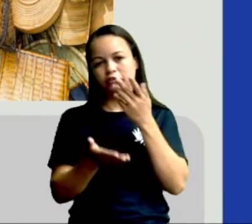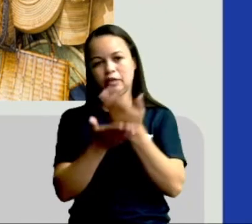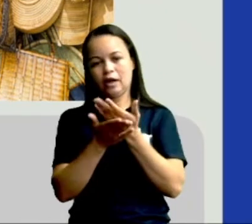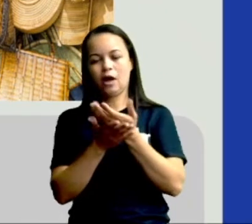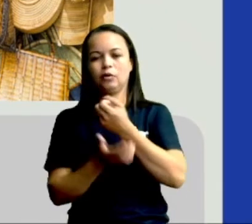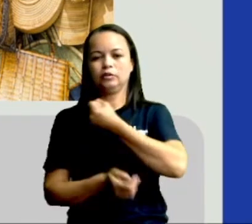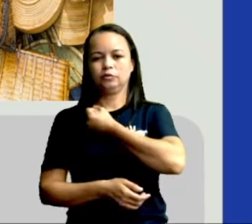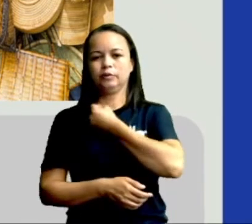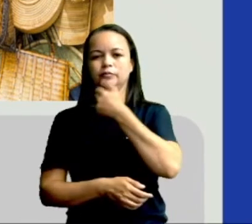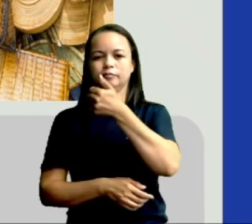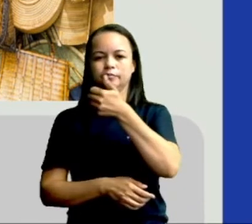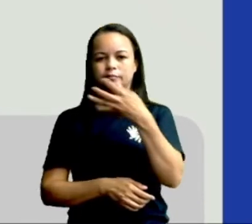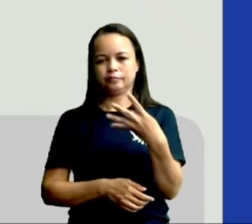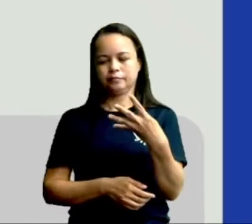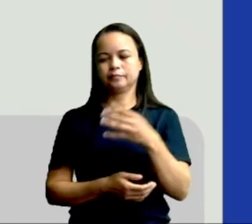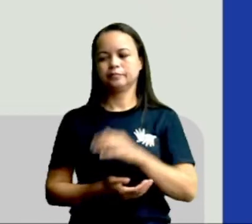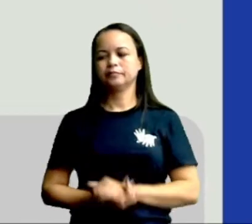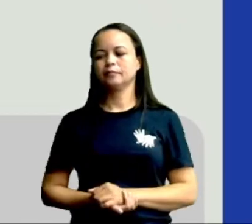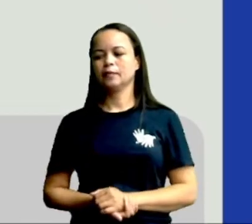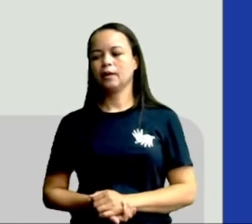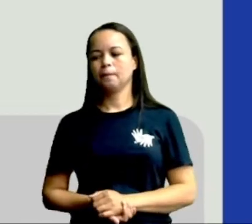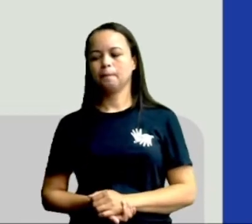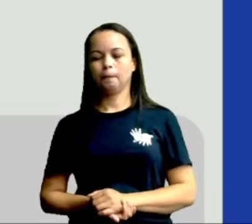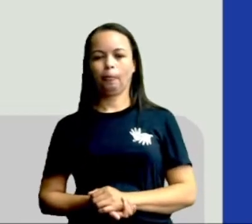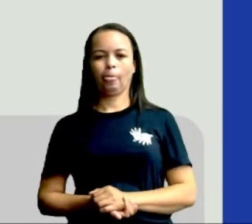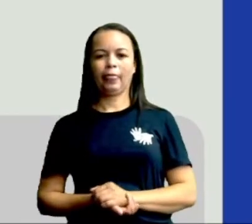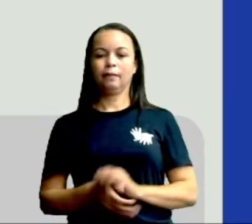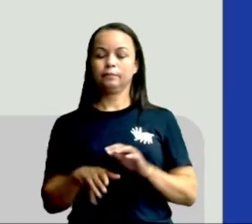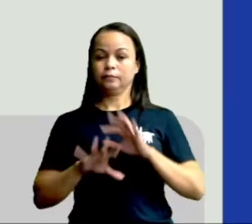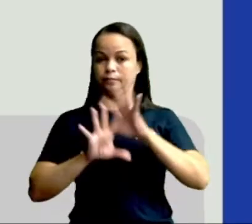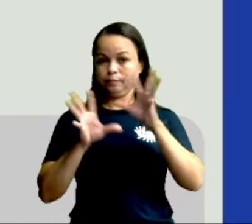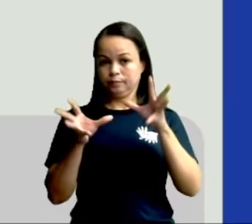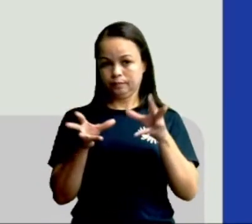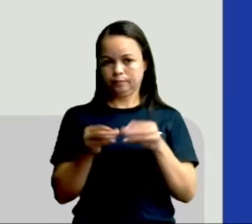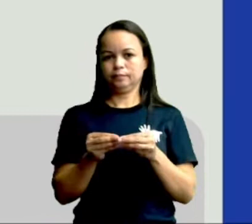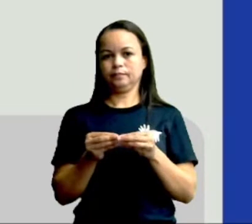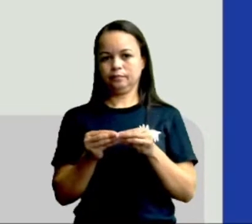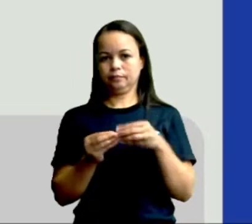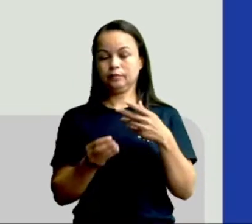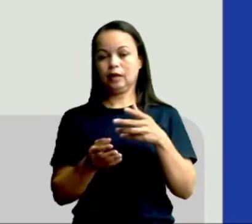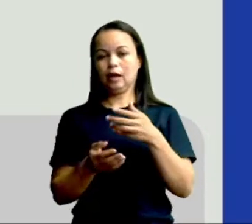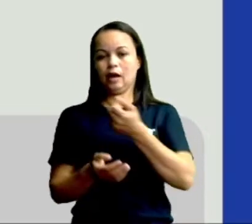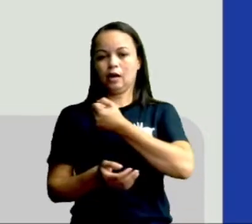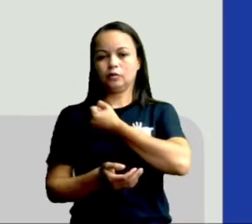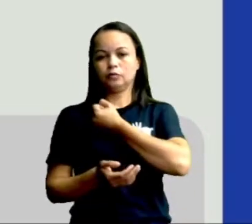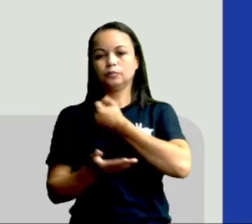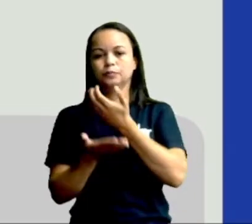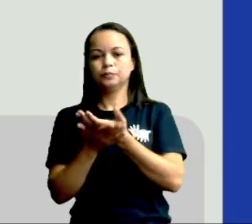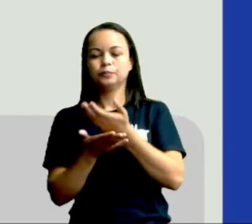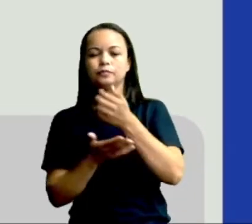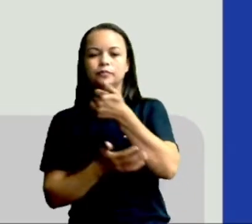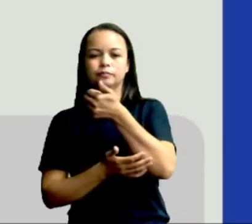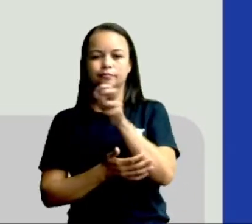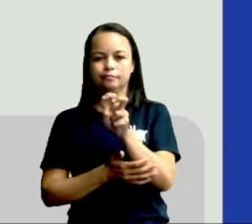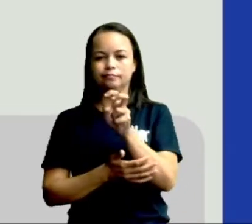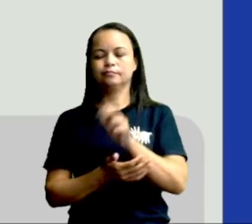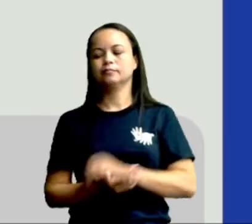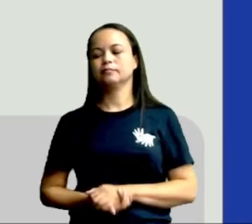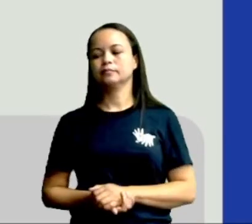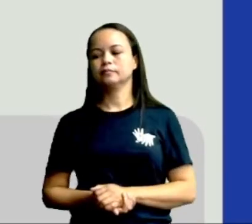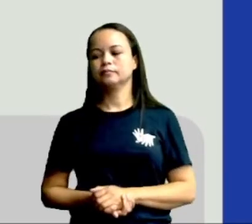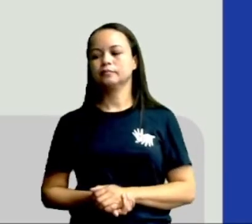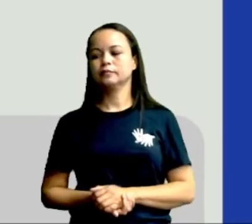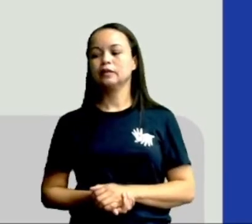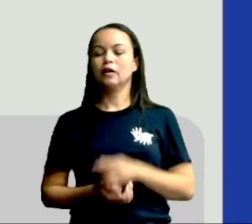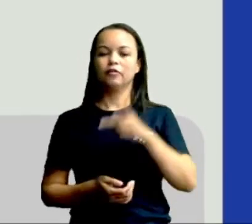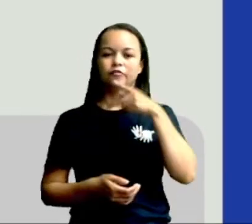número 14, tá certo? Aí vamos lá, para uma breve revisão, né? Aula número 15. Nós falamos sobre